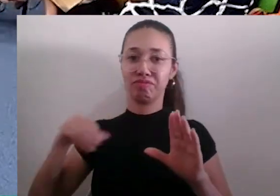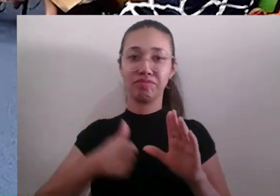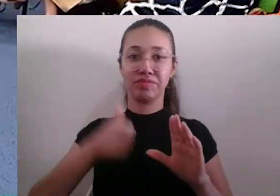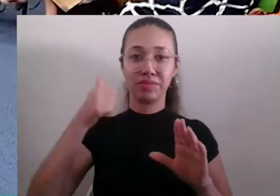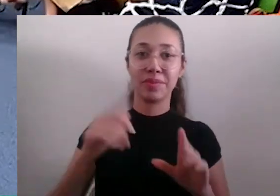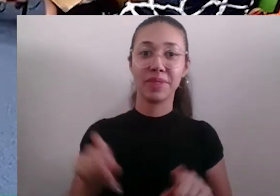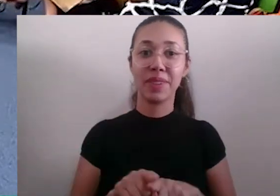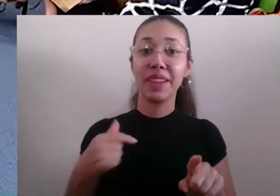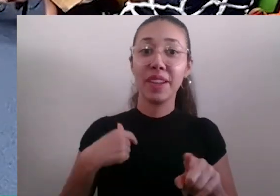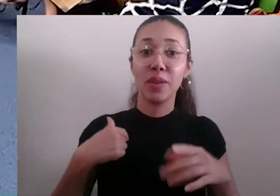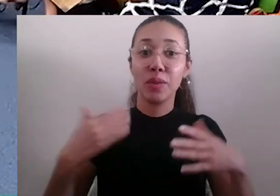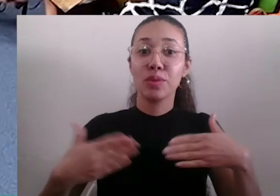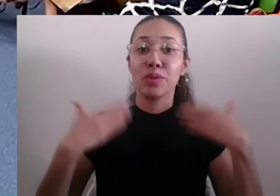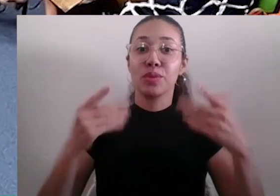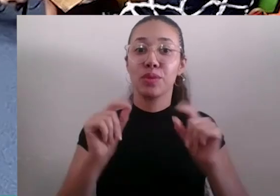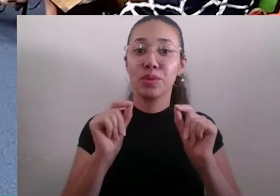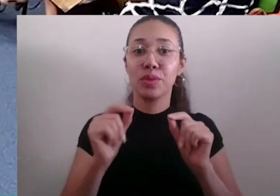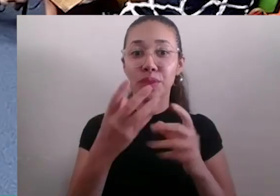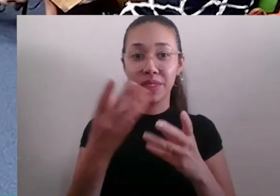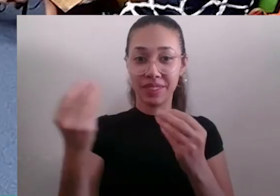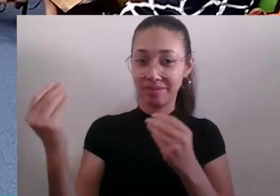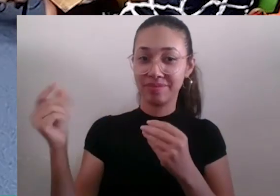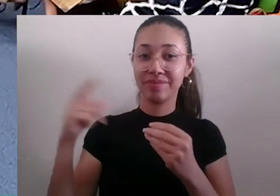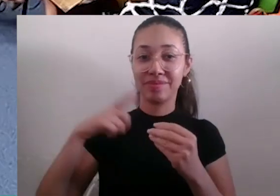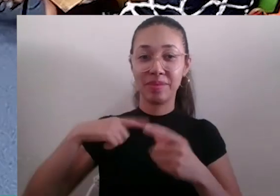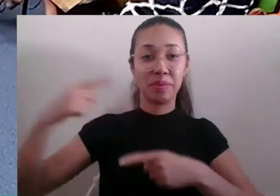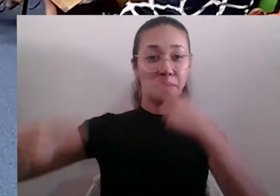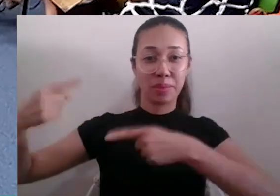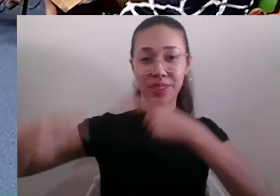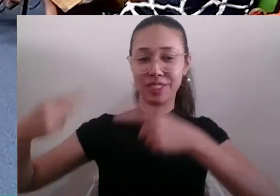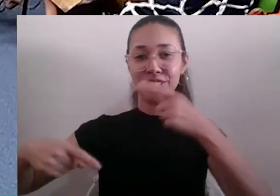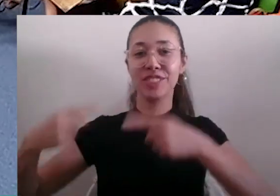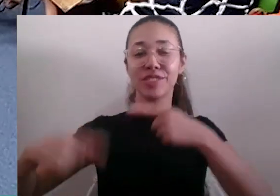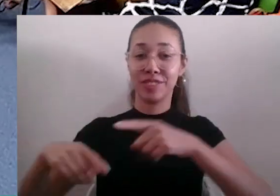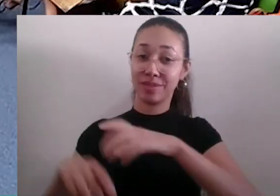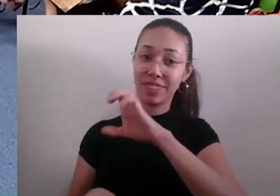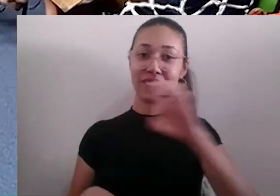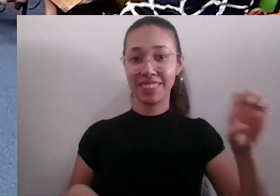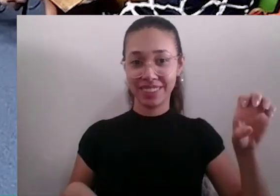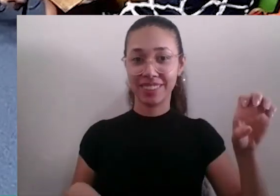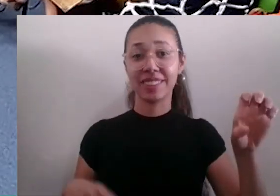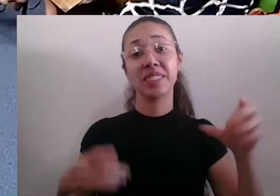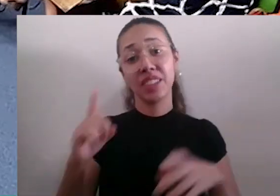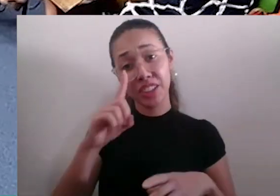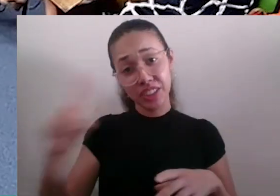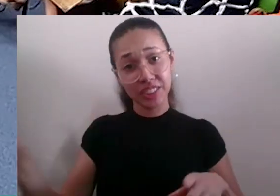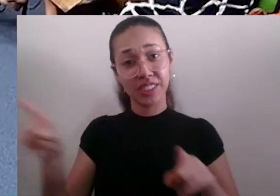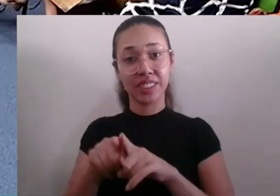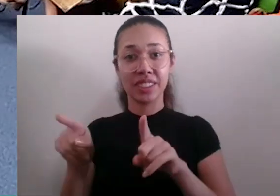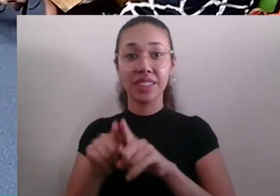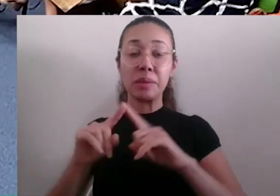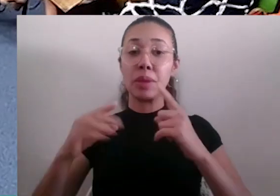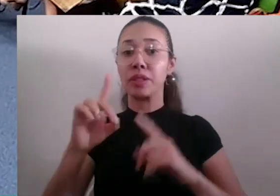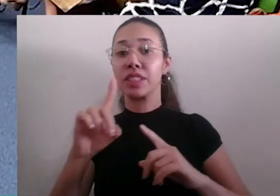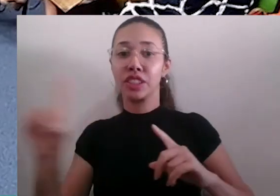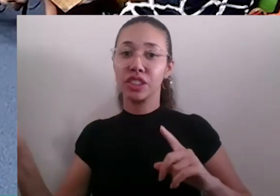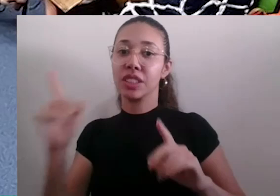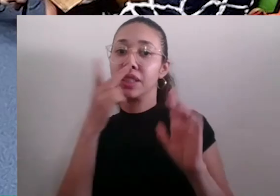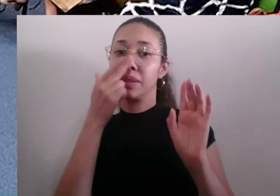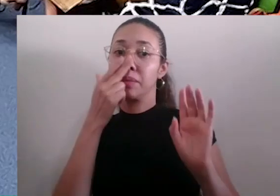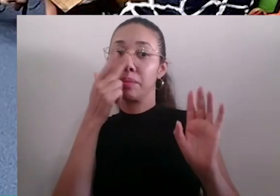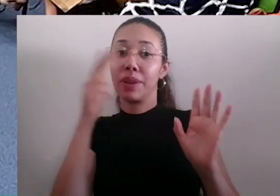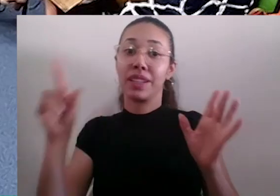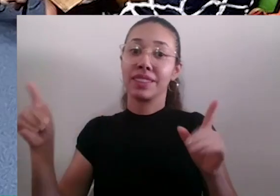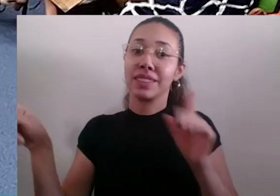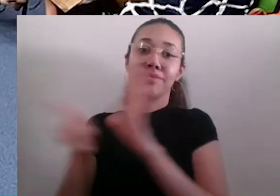assustada com o punitivismo da esquerda muito o da direita também mas o da direita é mais é é faz parte da ideologia